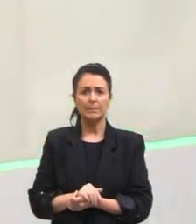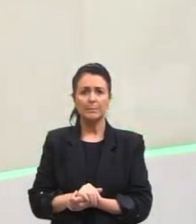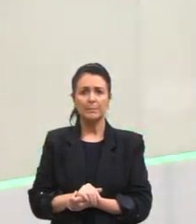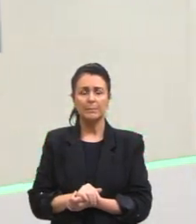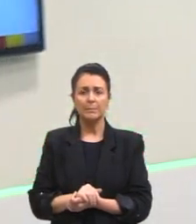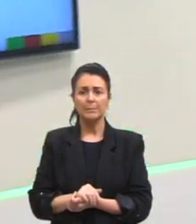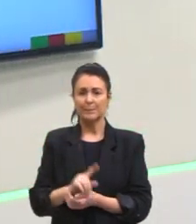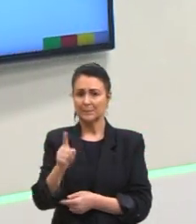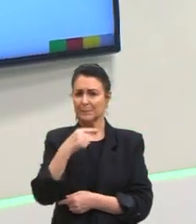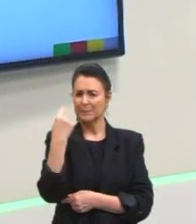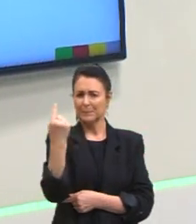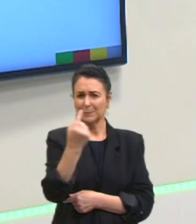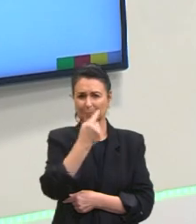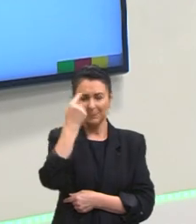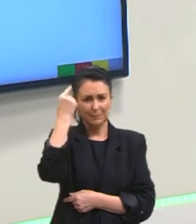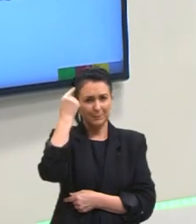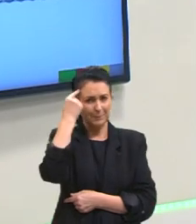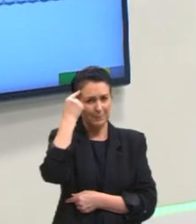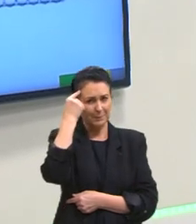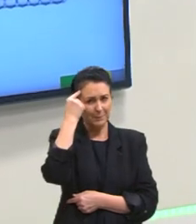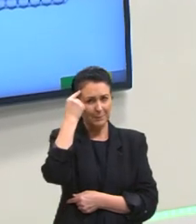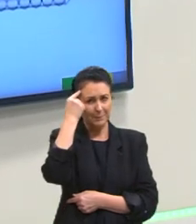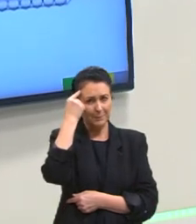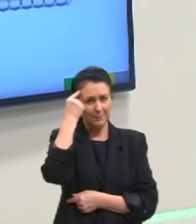se nós pensarmos